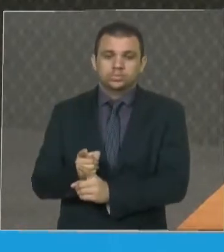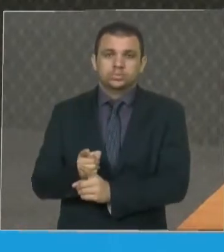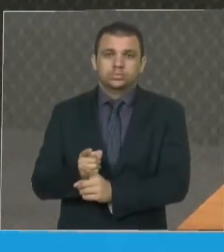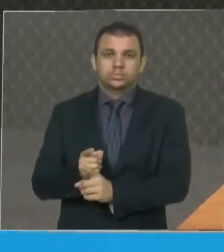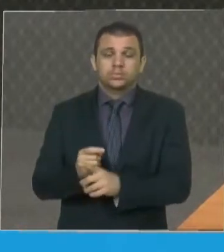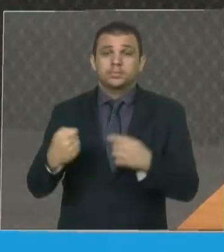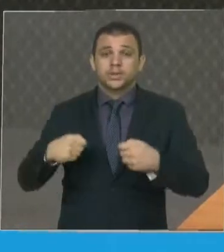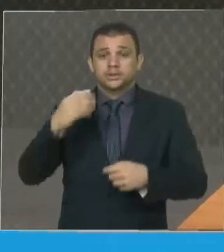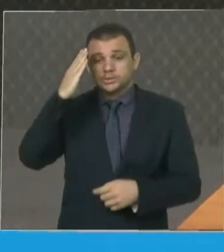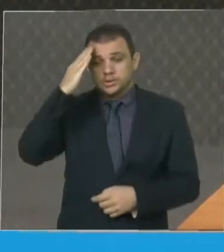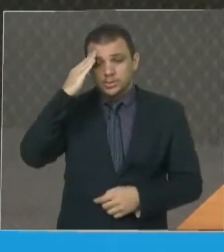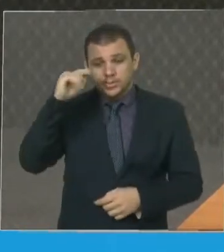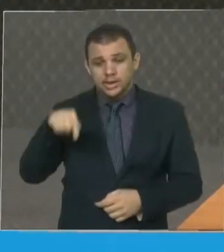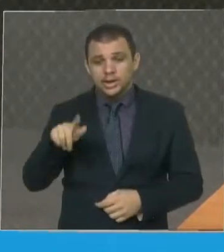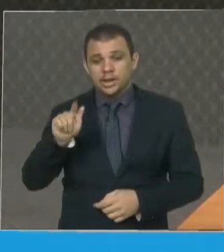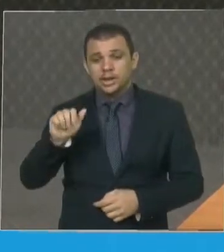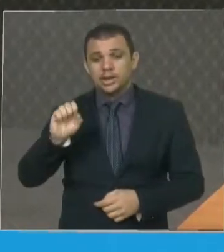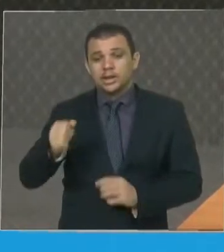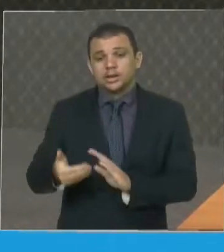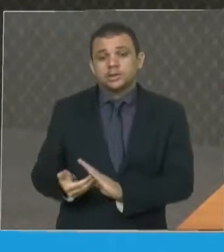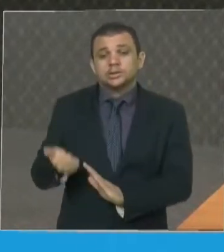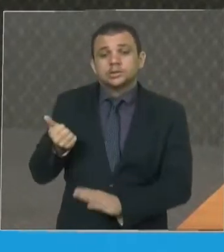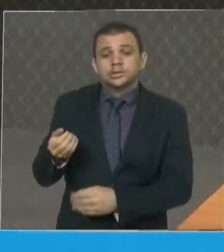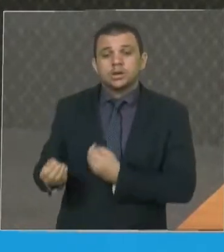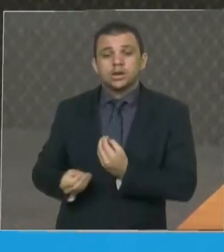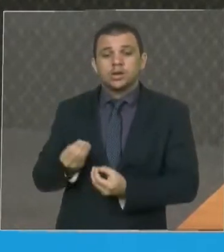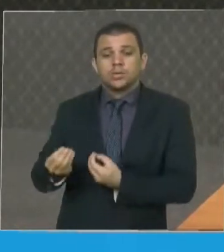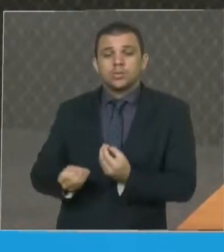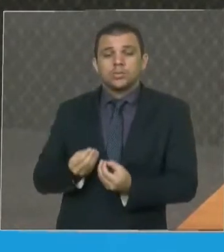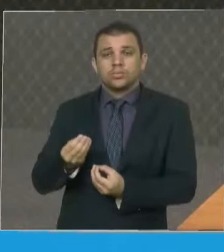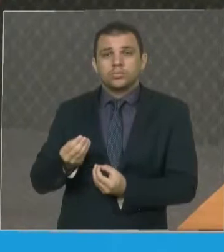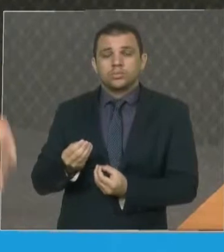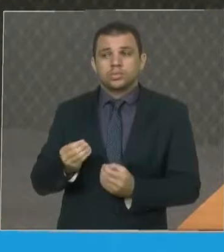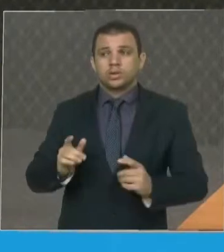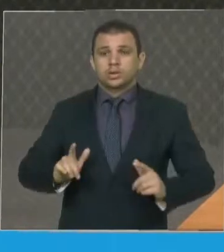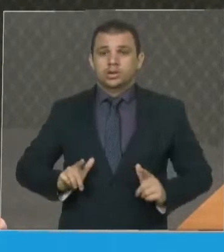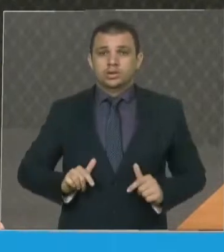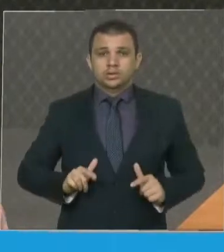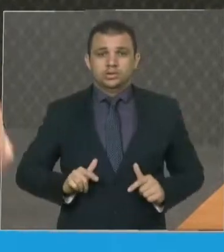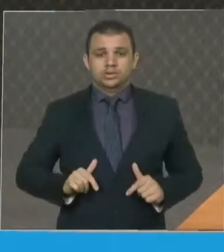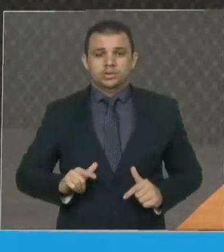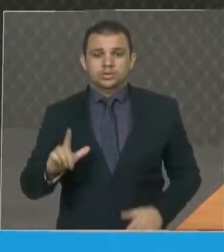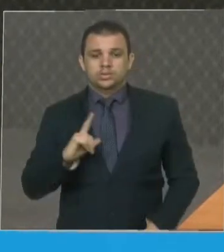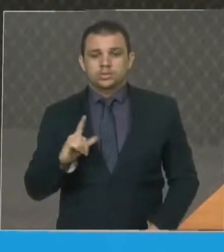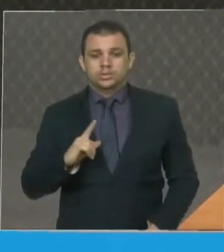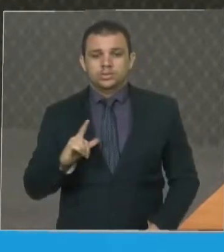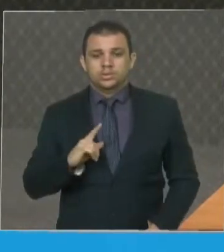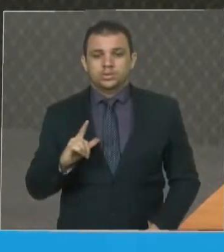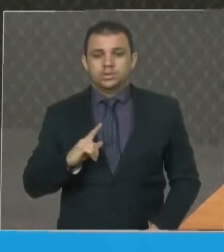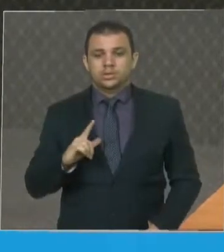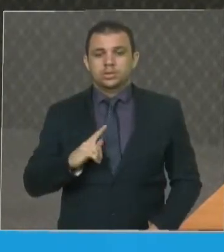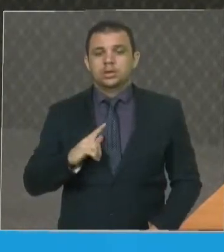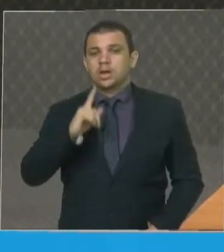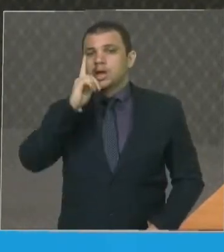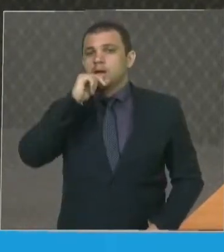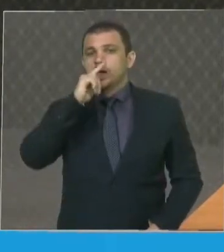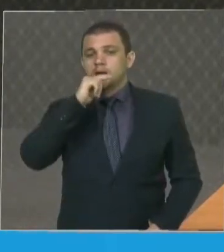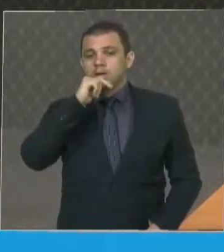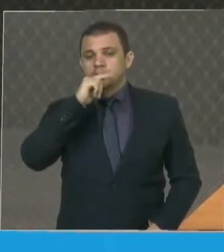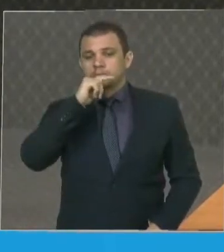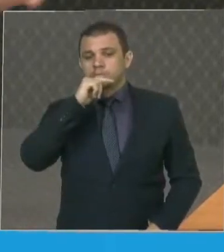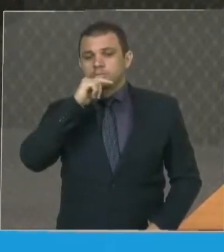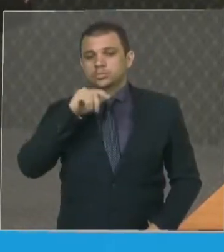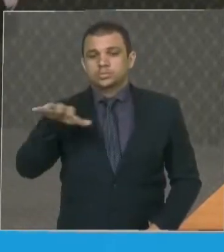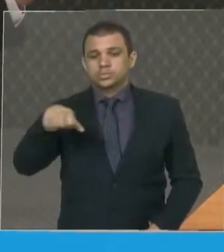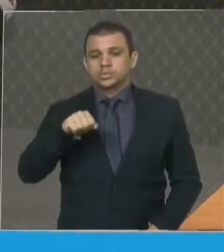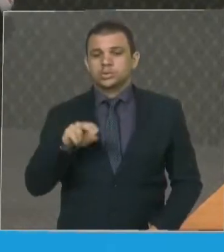tirar, em Israel, para buscar por água, nós perfuramos 1,5 km.